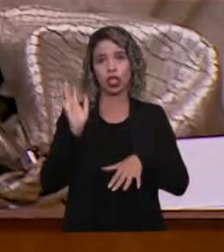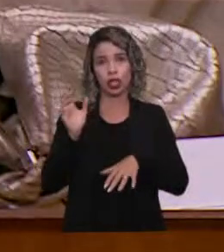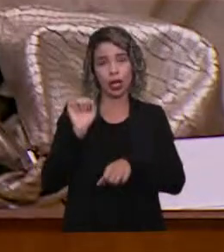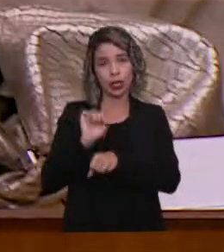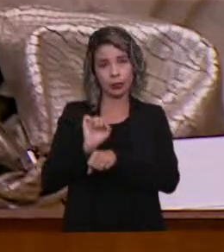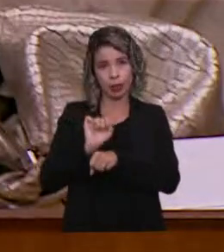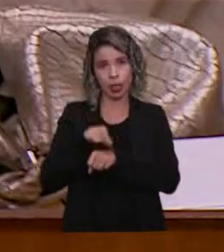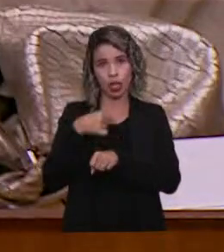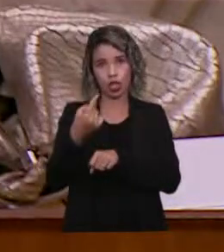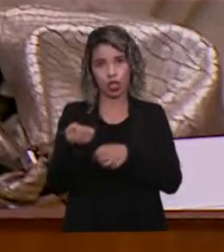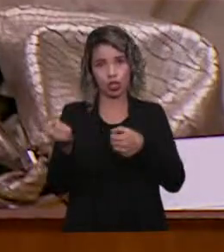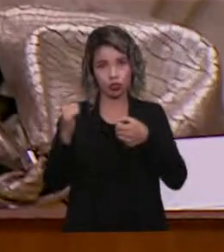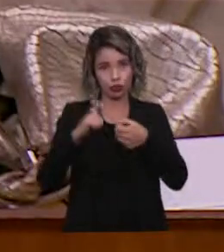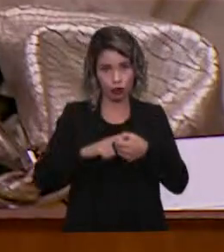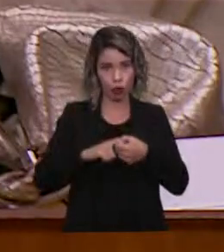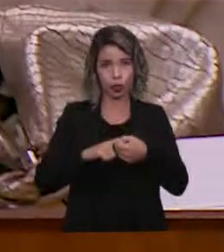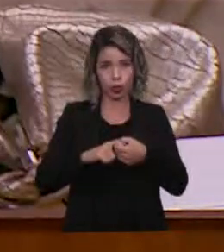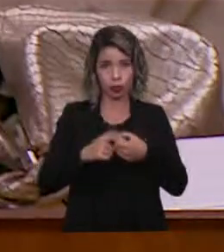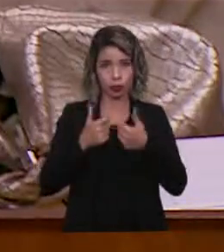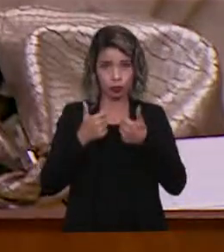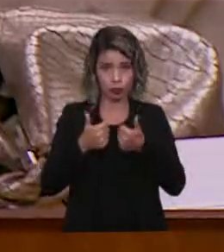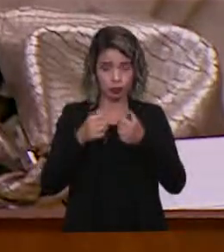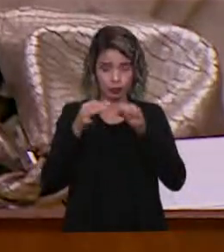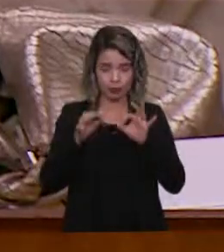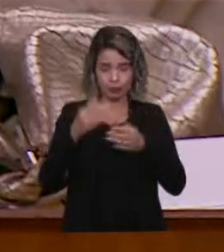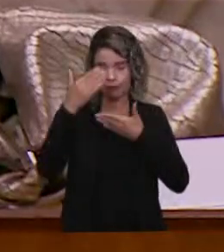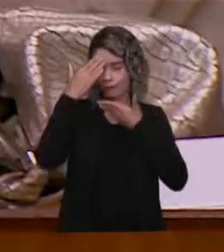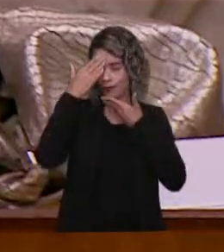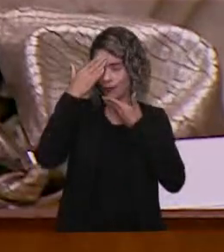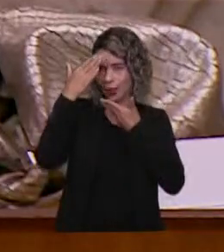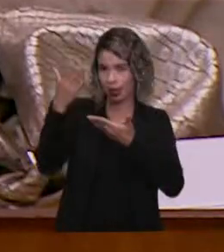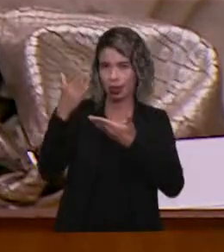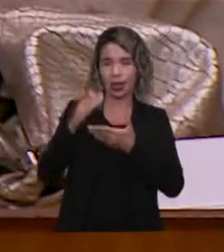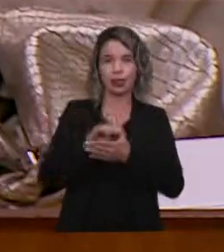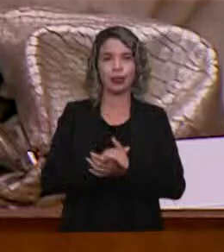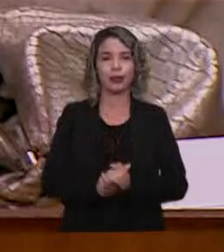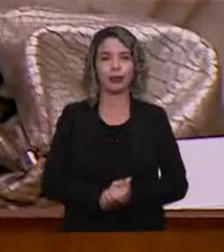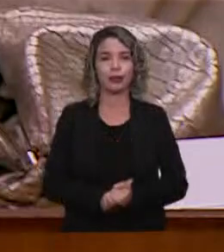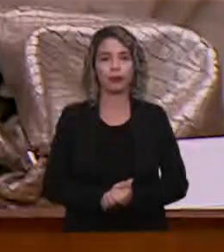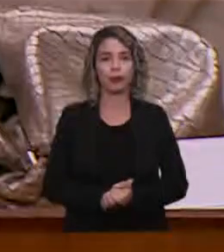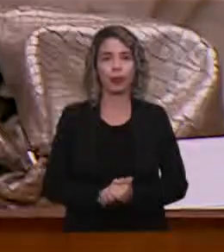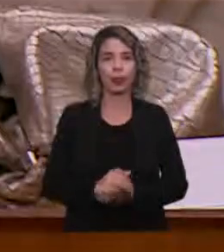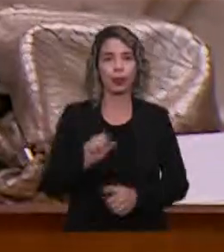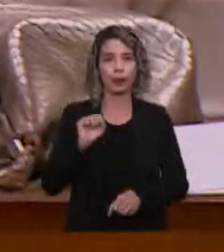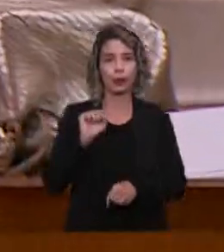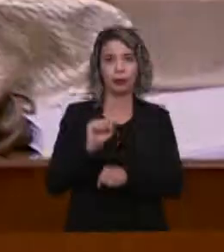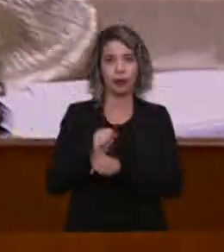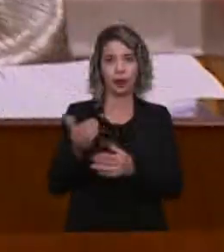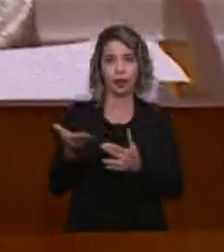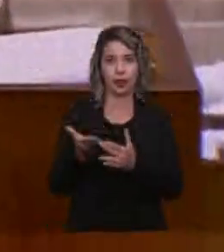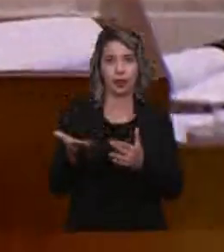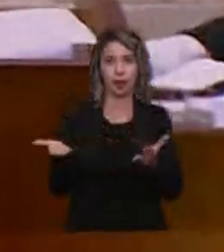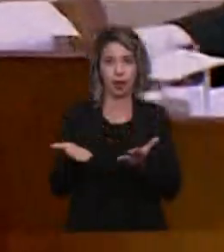depois retomaríamos o voto de Vossa Excelência. Agradeço, sessão suspensa.